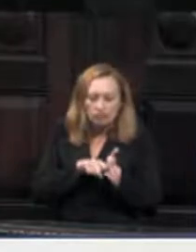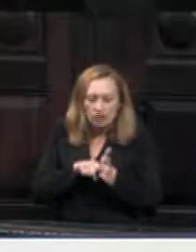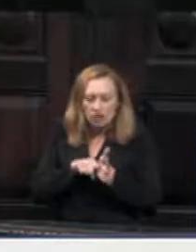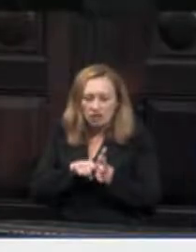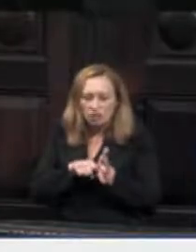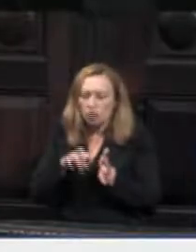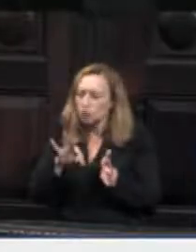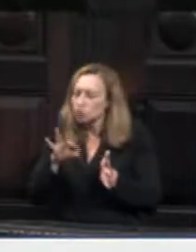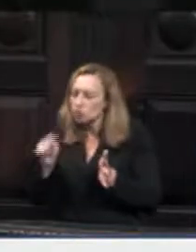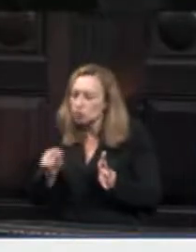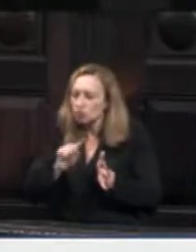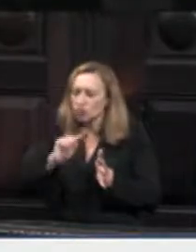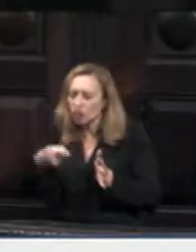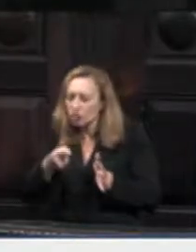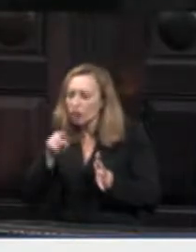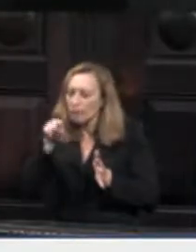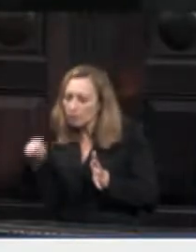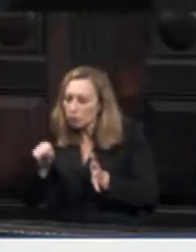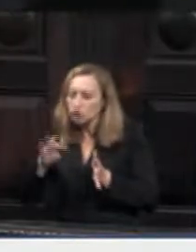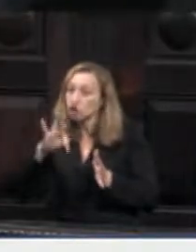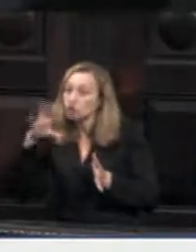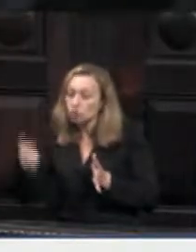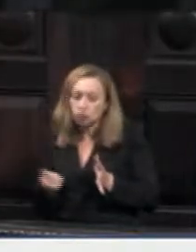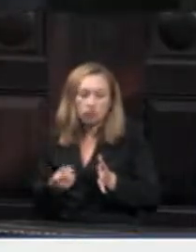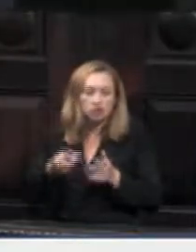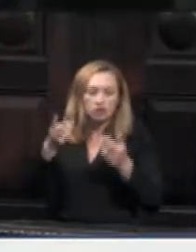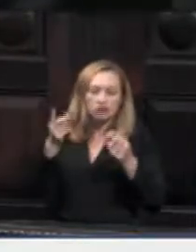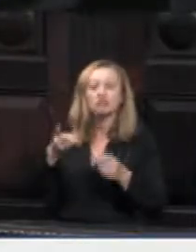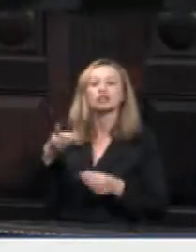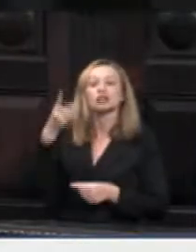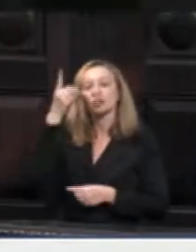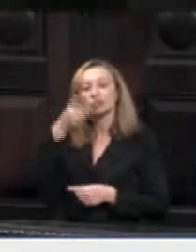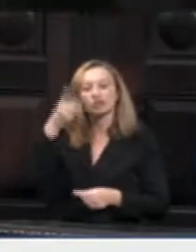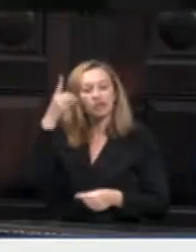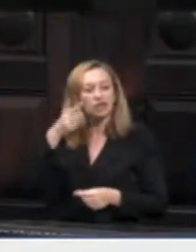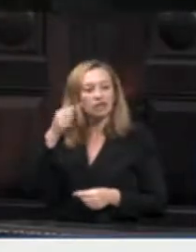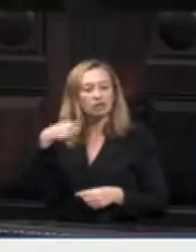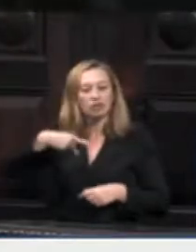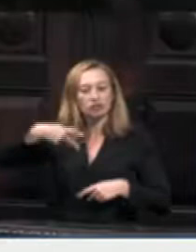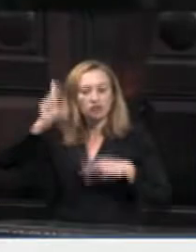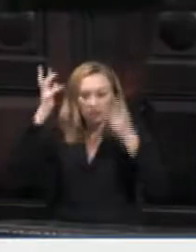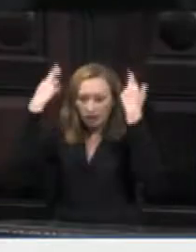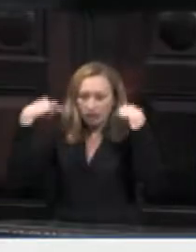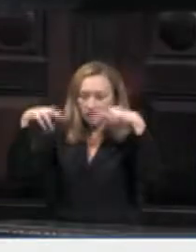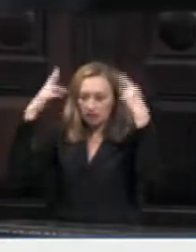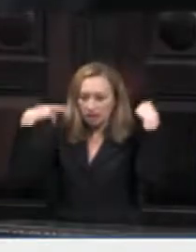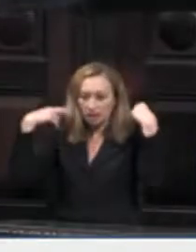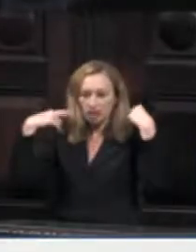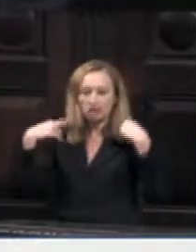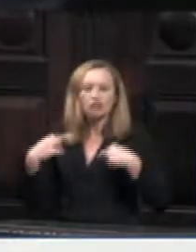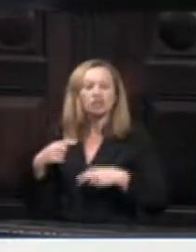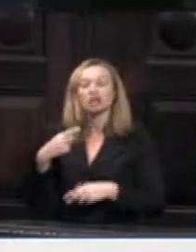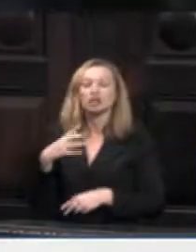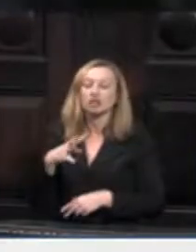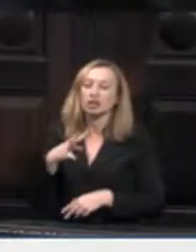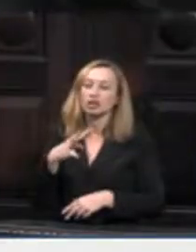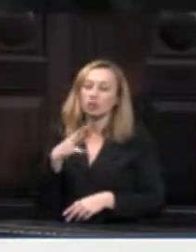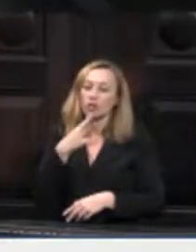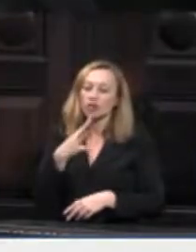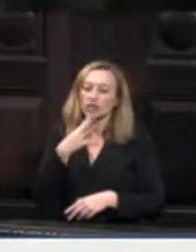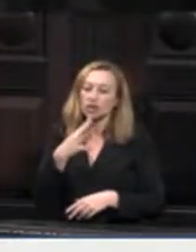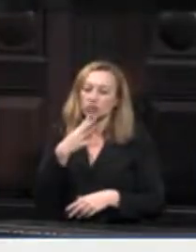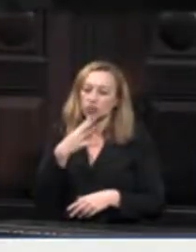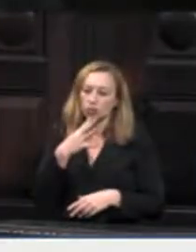deputado Valdec Carneiro, que se revelou um profundo conhecedor